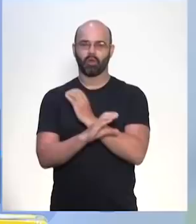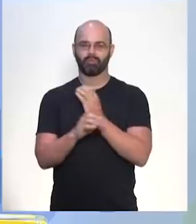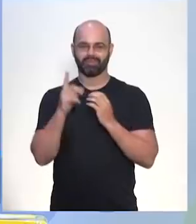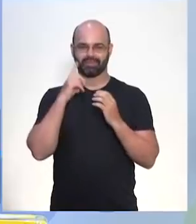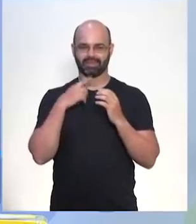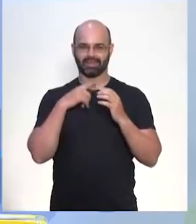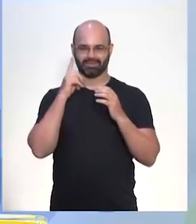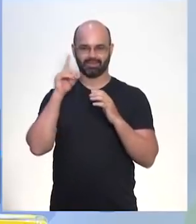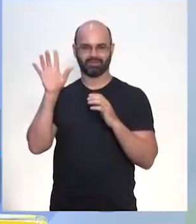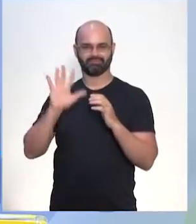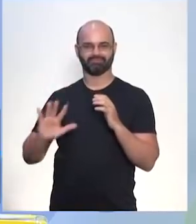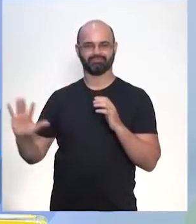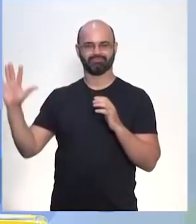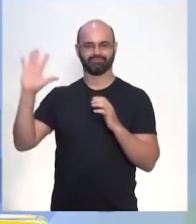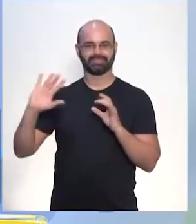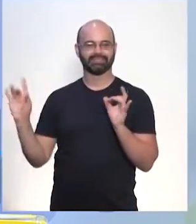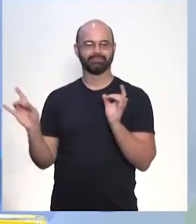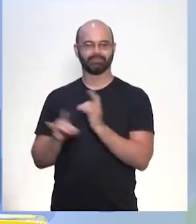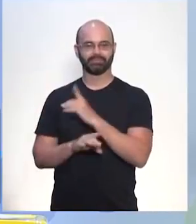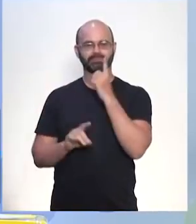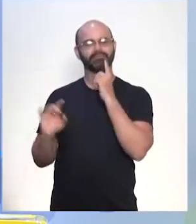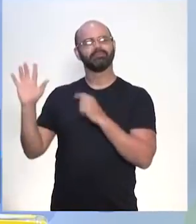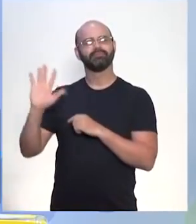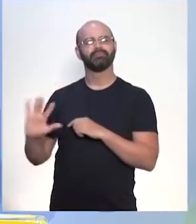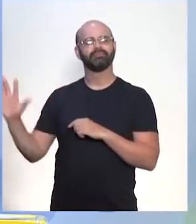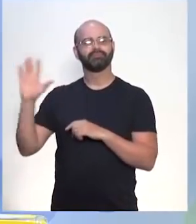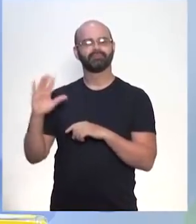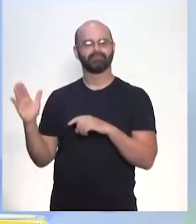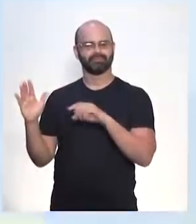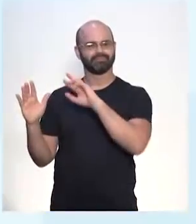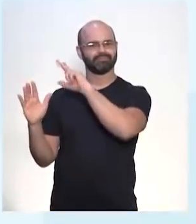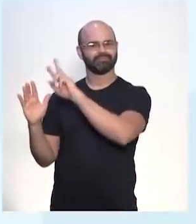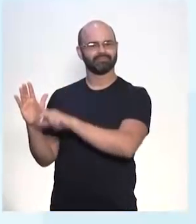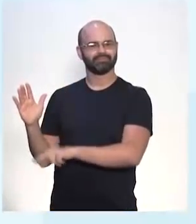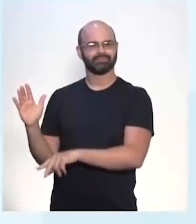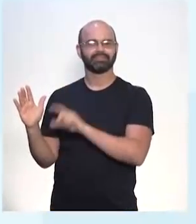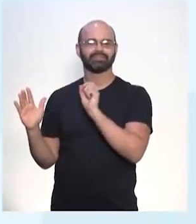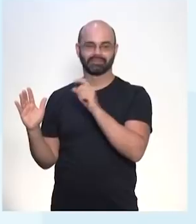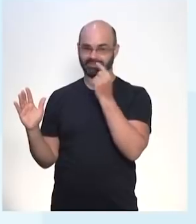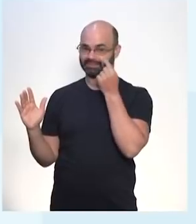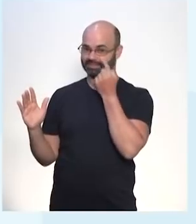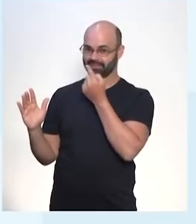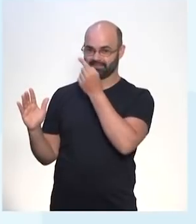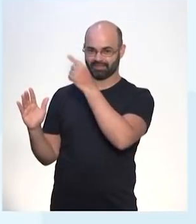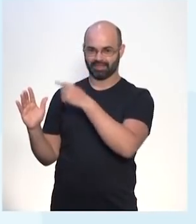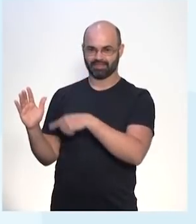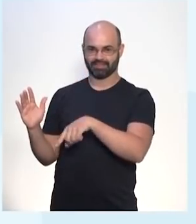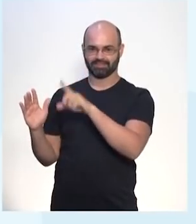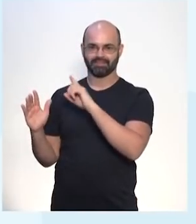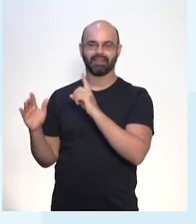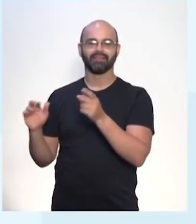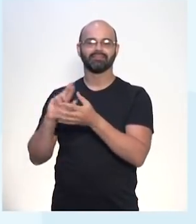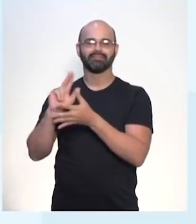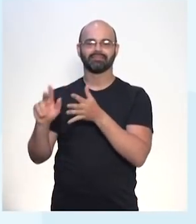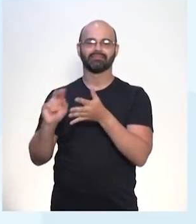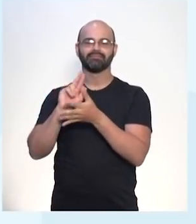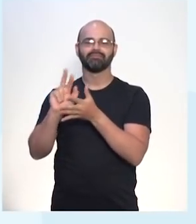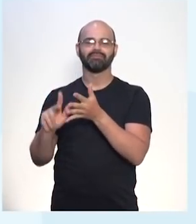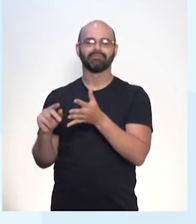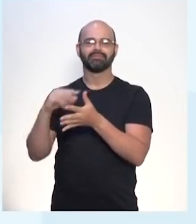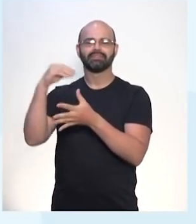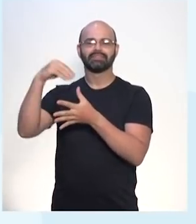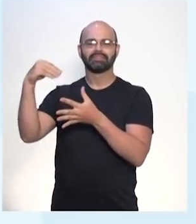nele. Quais são, então, os elementos deste anúncio? Vocês já podem ir colocando aí para a gente. Eu não vou parar, a gente vai